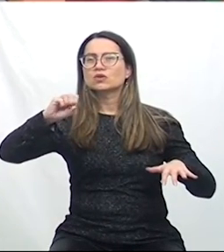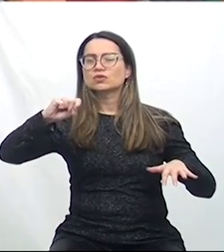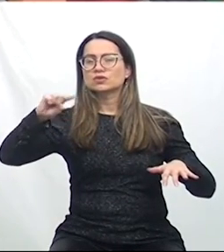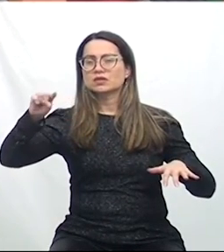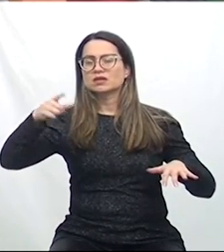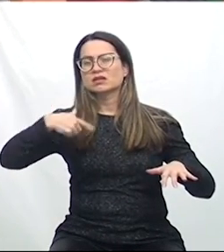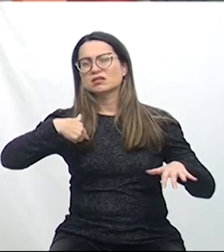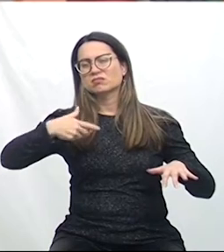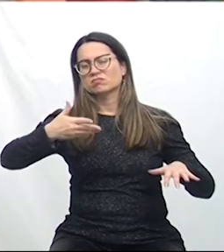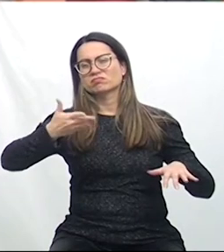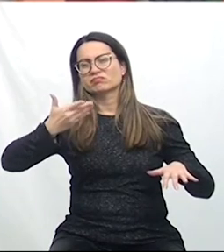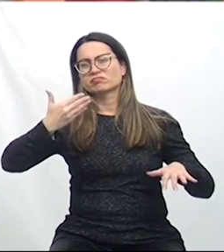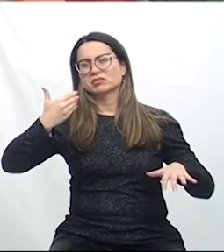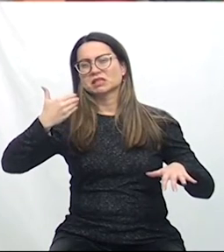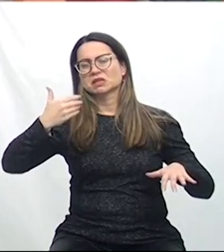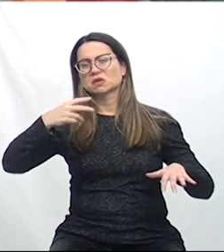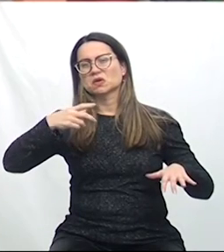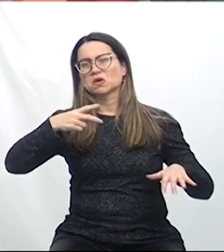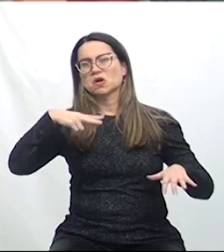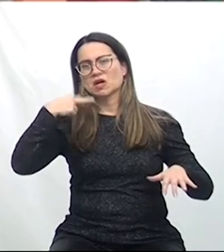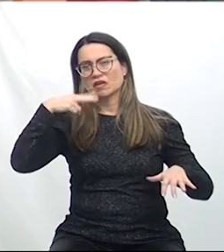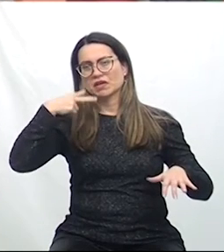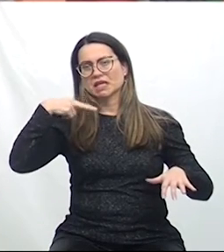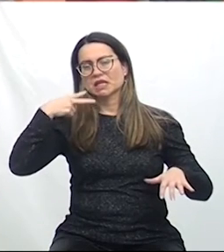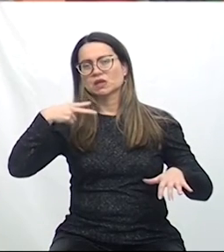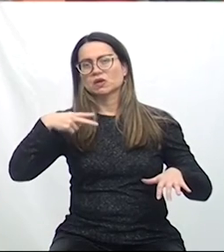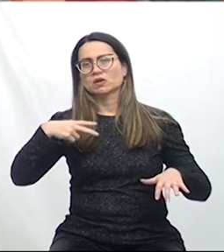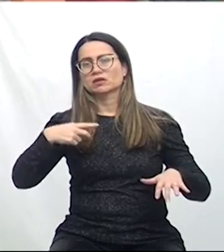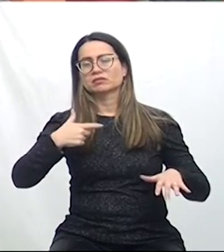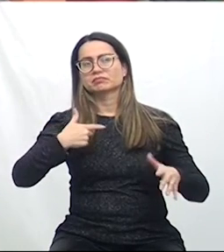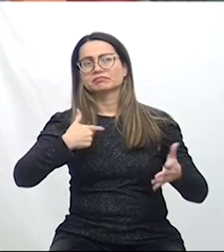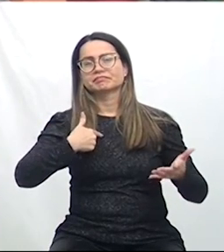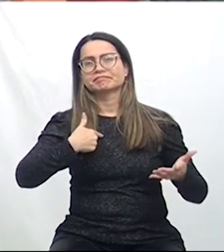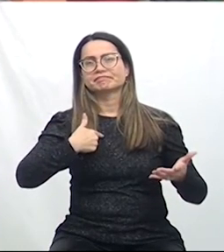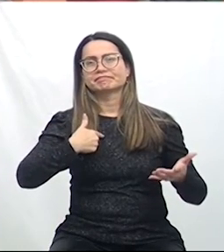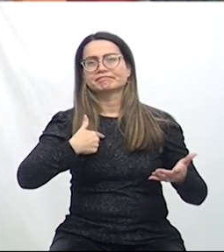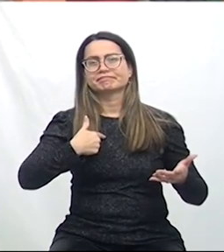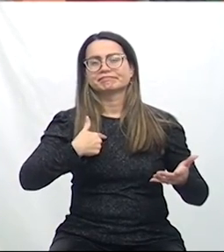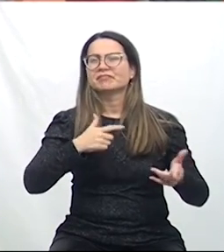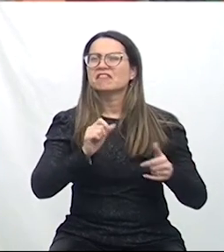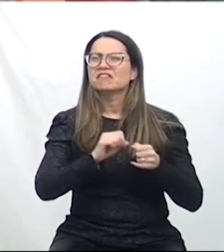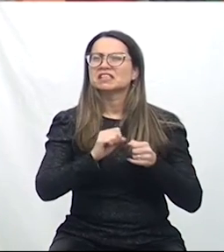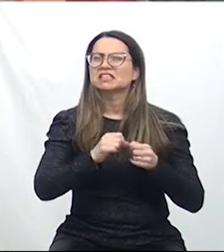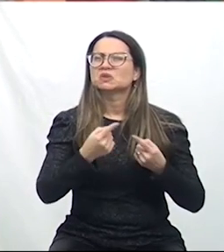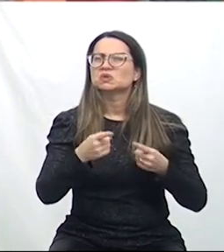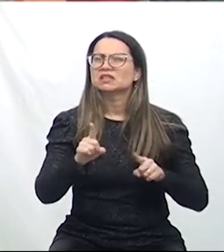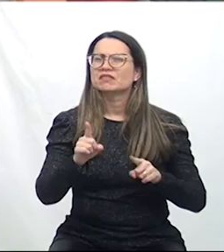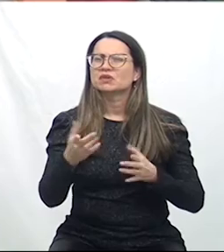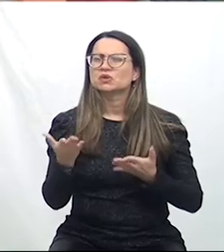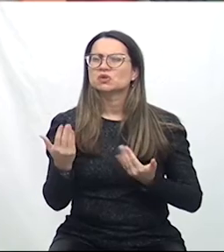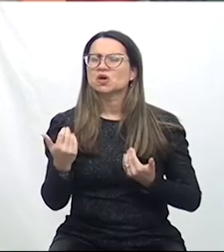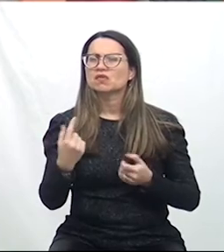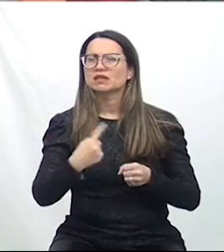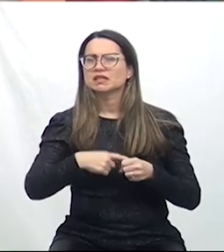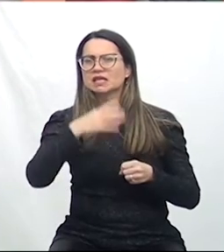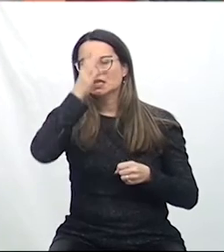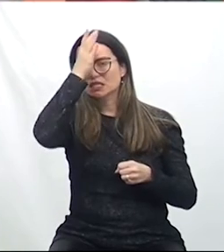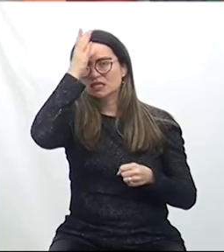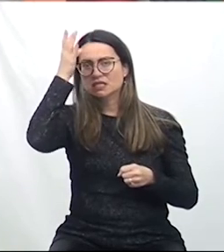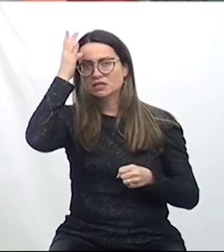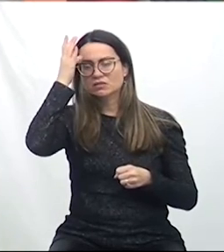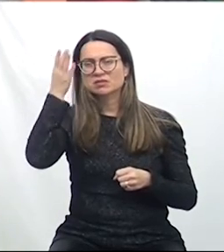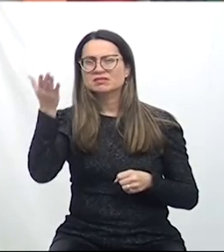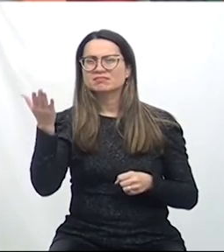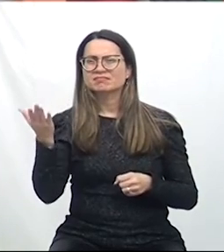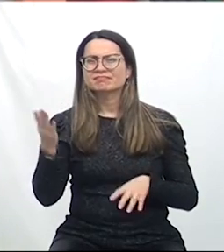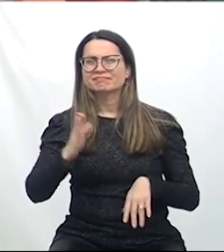mandato, e ele anunciou que estava fazendo um desafio jovem, em Criciúma. E na época ele foi até